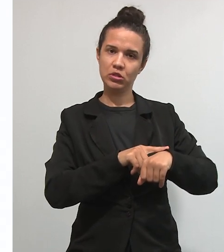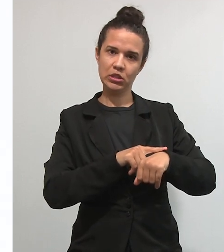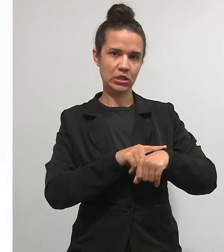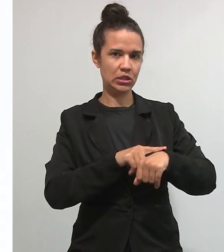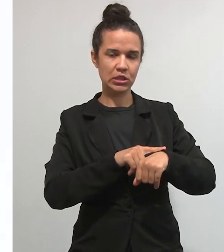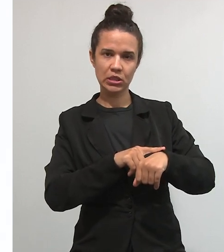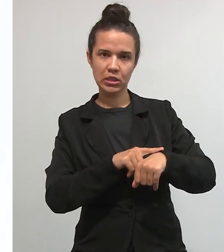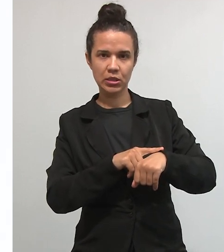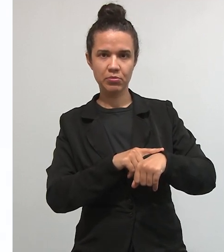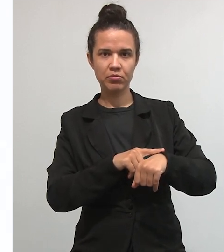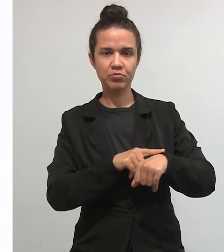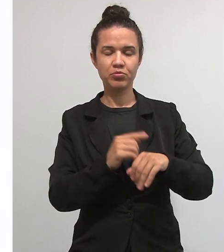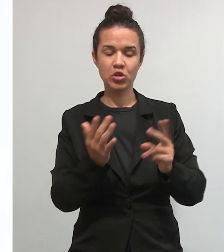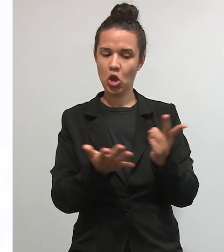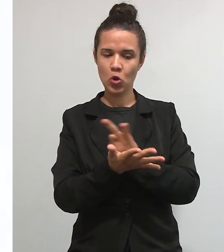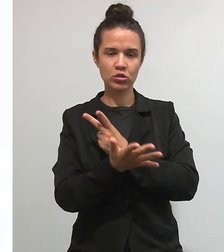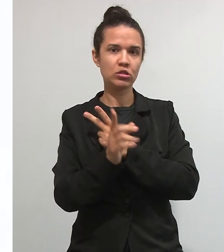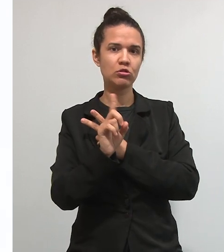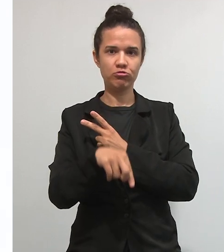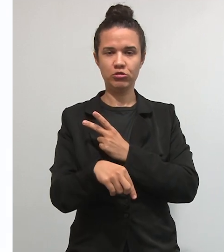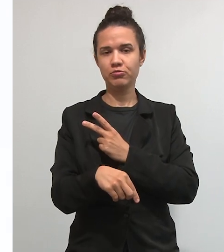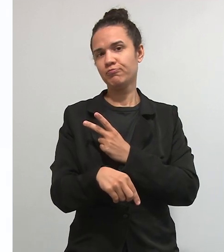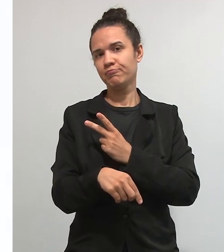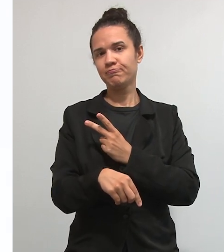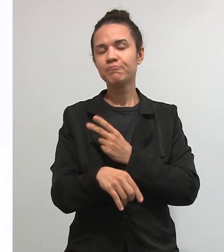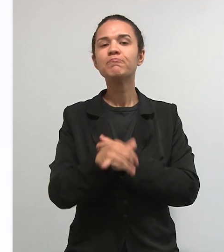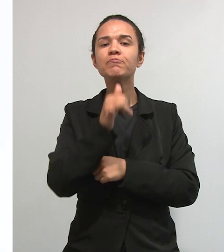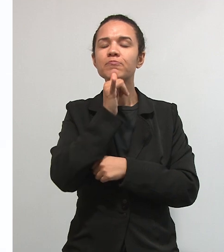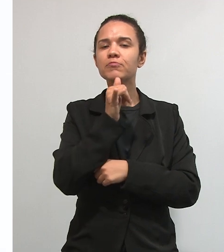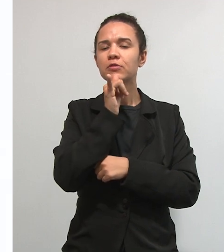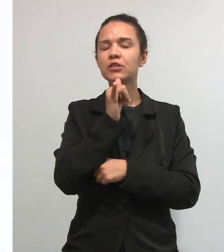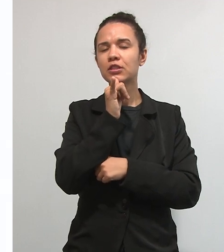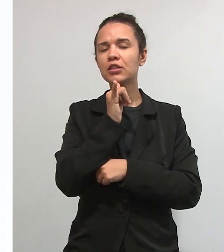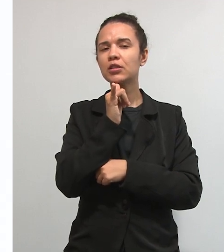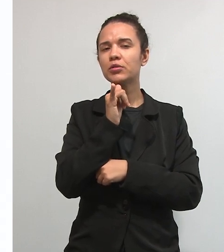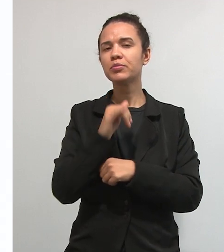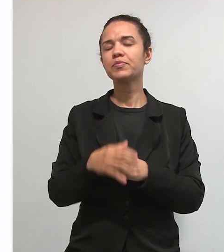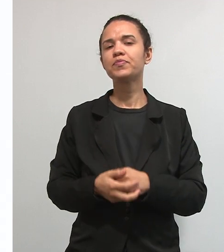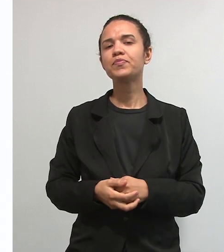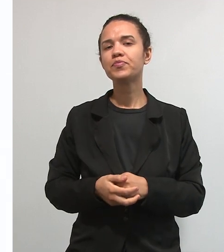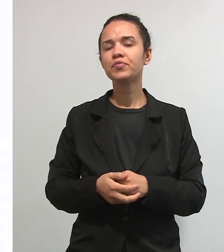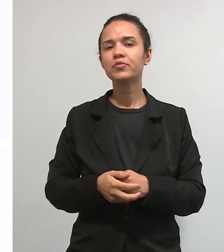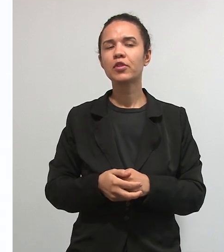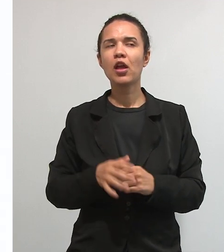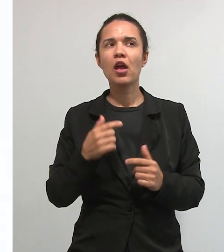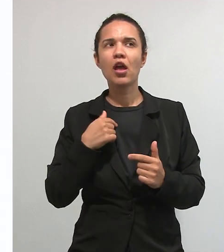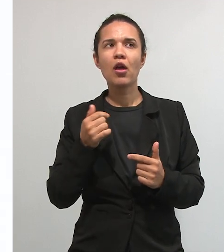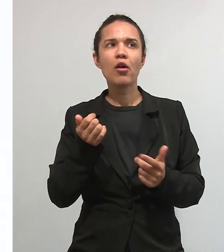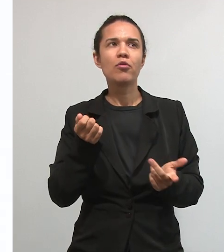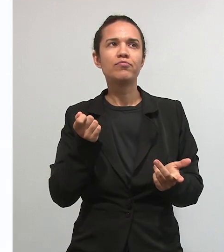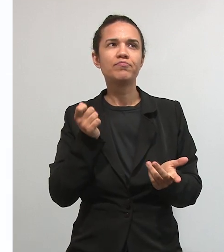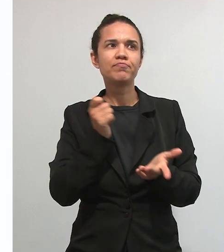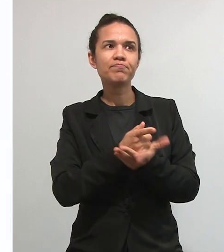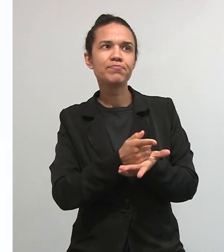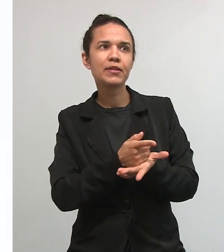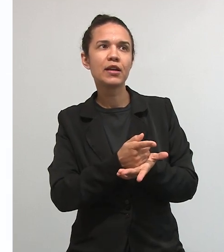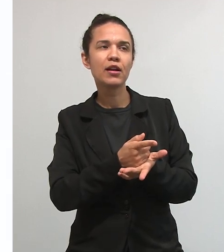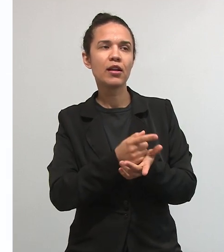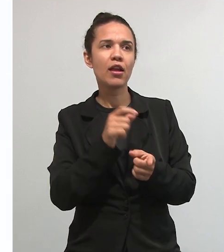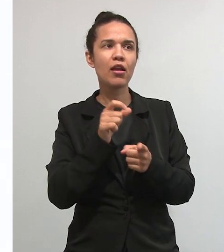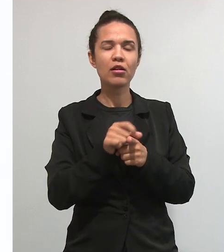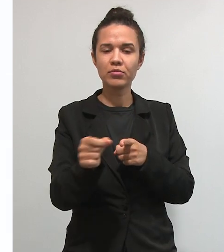período que se refere ao fato. Então, se eu, por exemplo, contratei um serviço